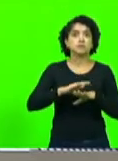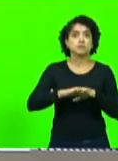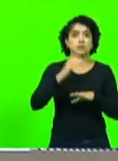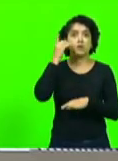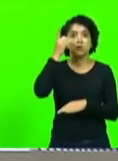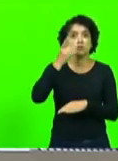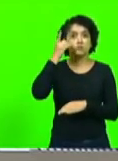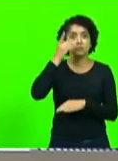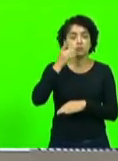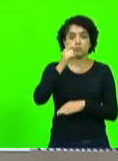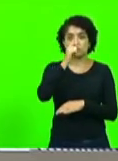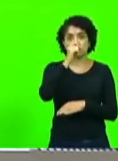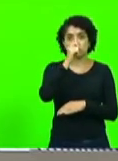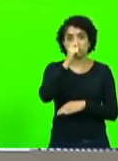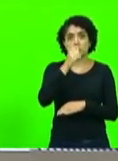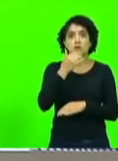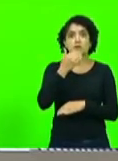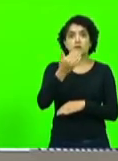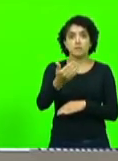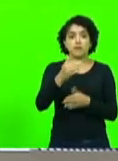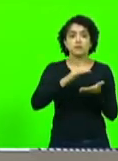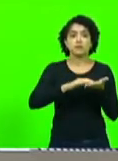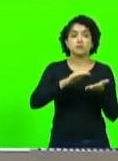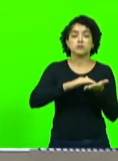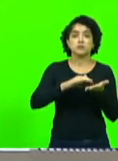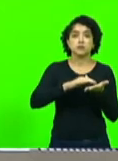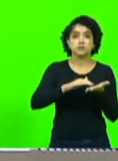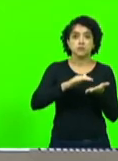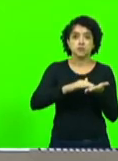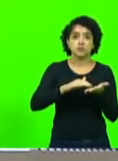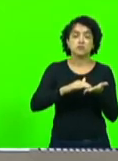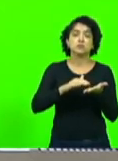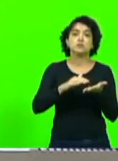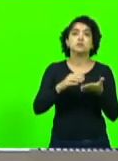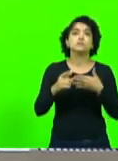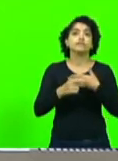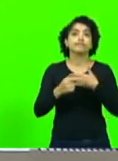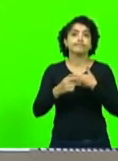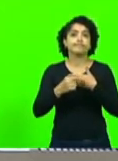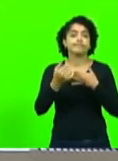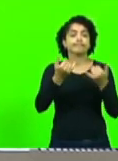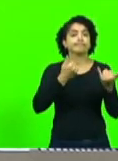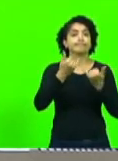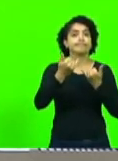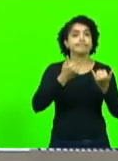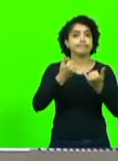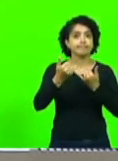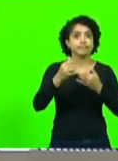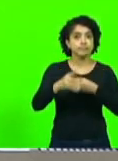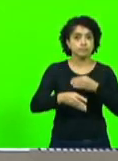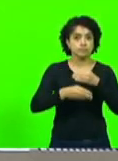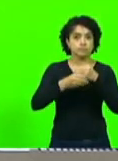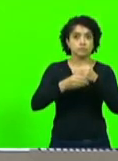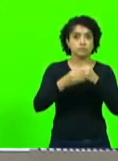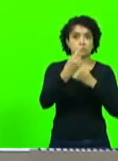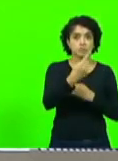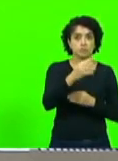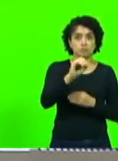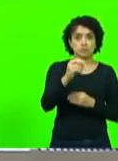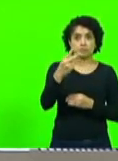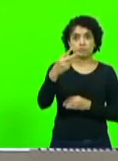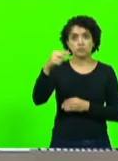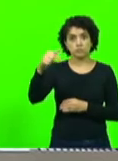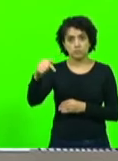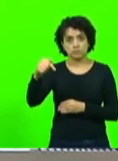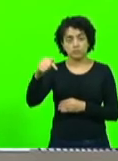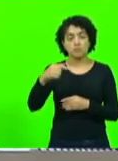Amin, solicitando ao secretário de Estado da Casa Civil informações acerca do andamento da emenda 1027.